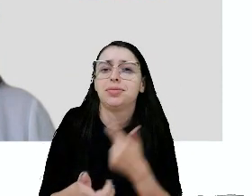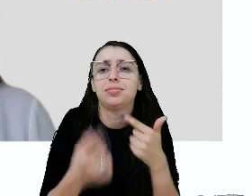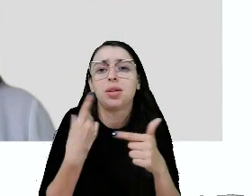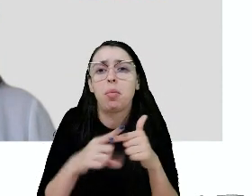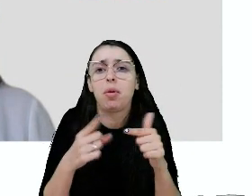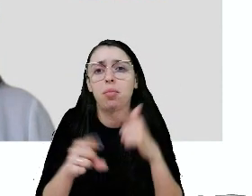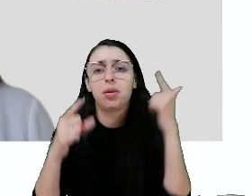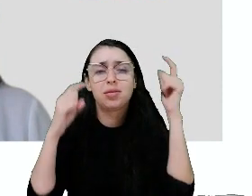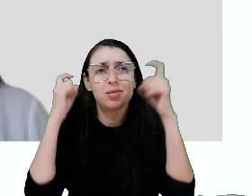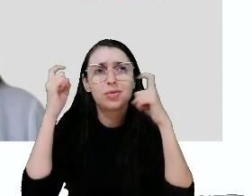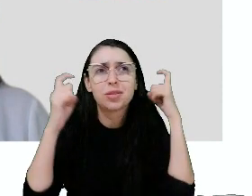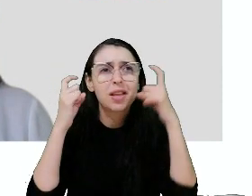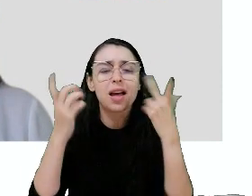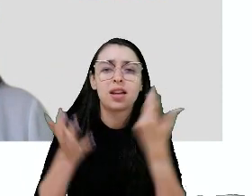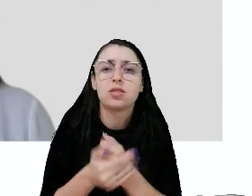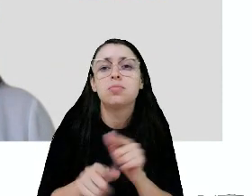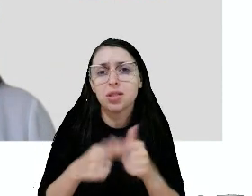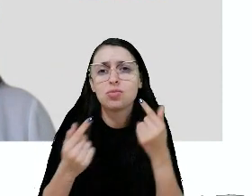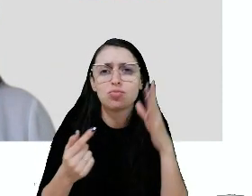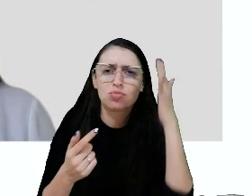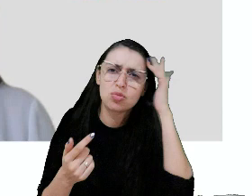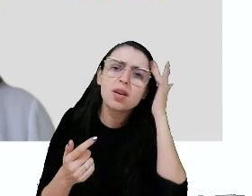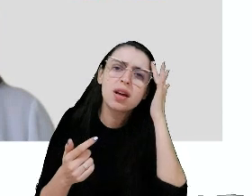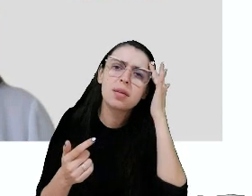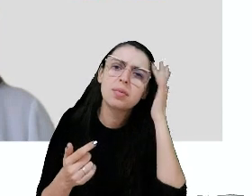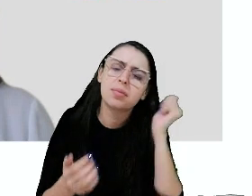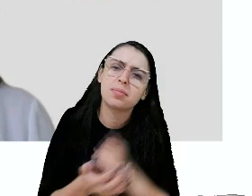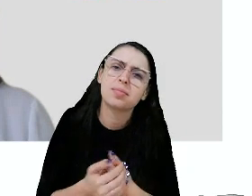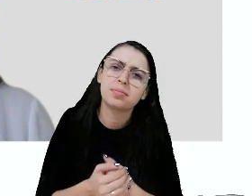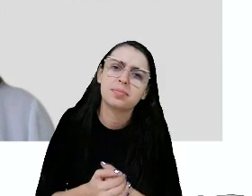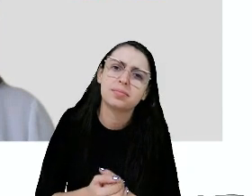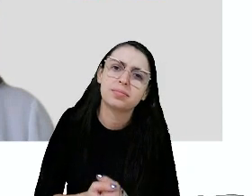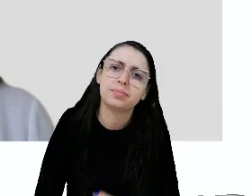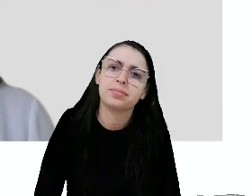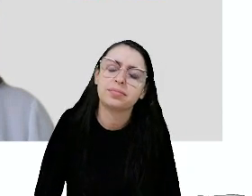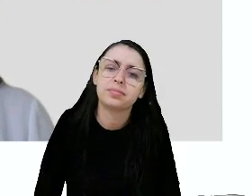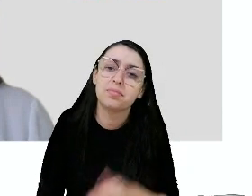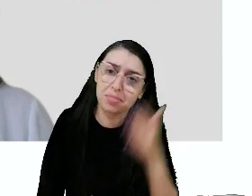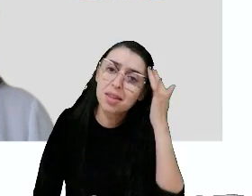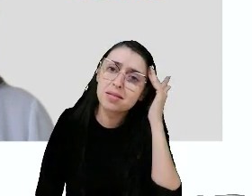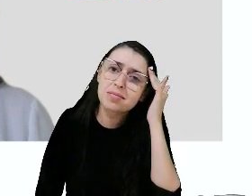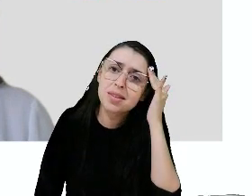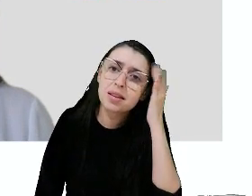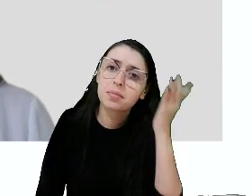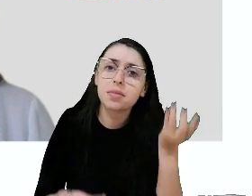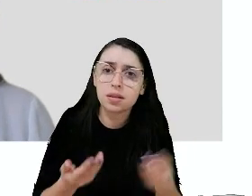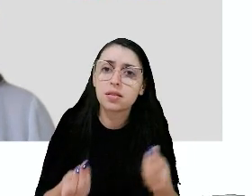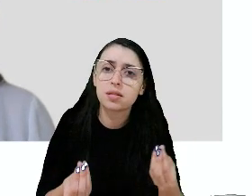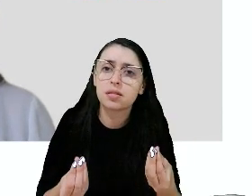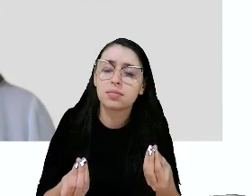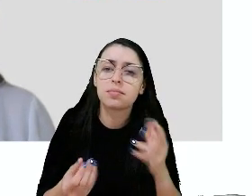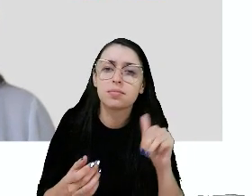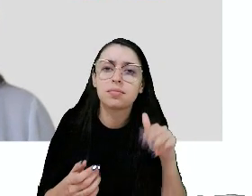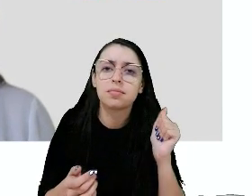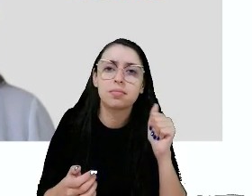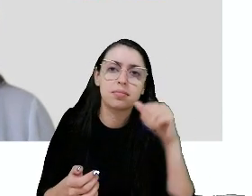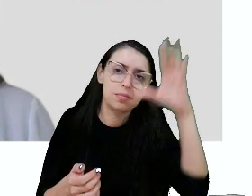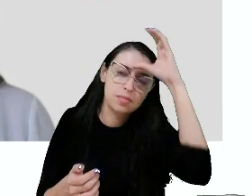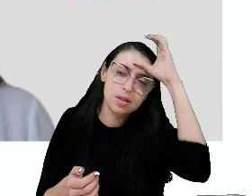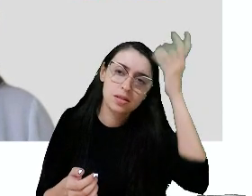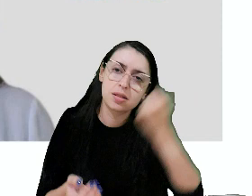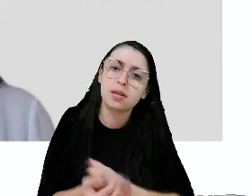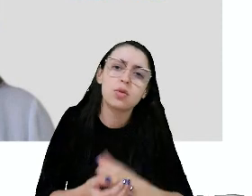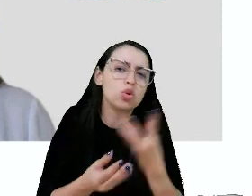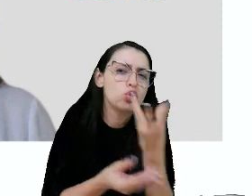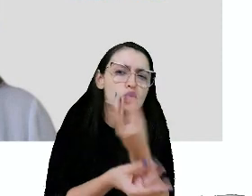tanta dificuldade de criar meus filhos, mas a senhora sabe, me chama de madrinha, não sei porque eu não sou madrinha dela, mas a senhora sabe, madrinha, eu